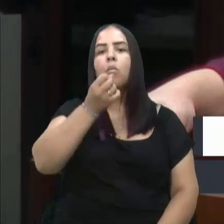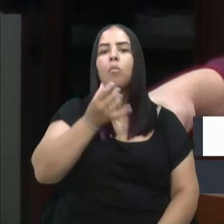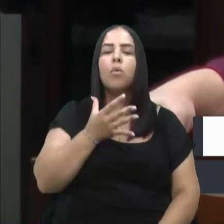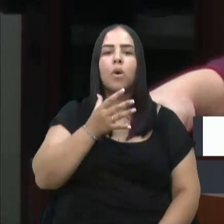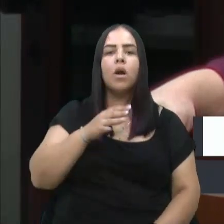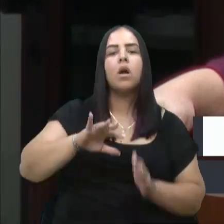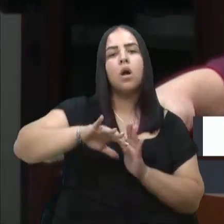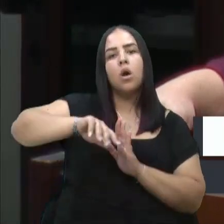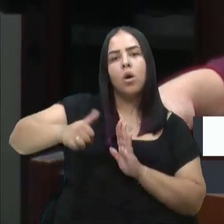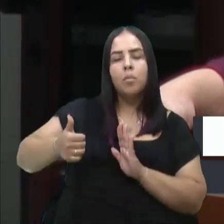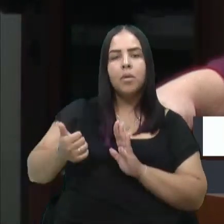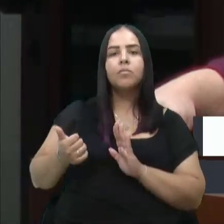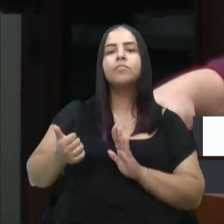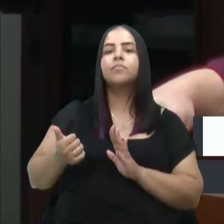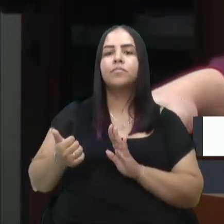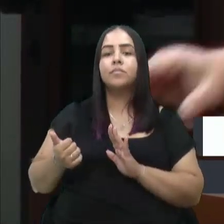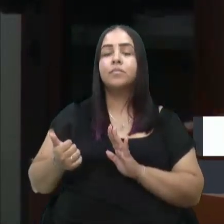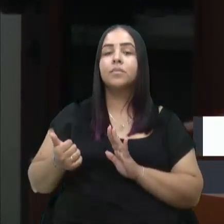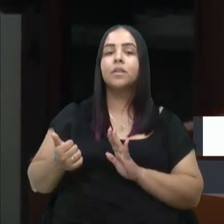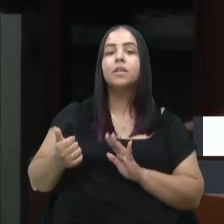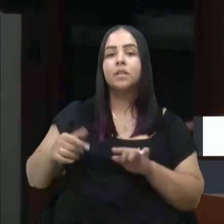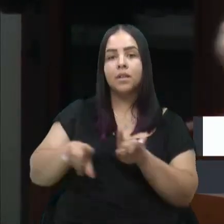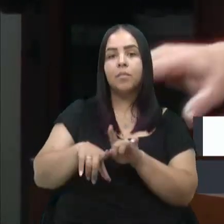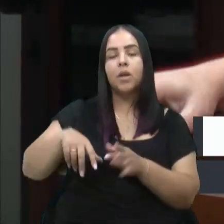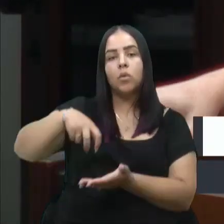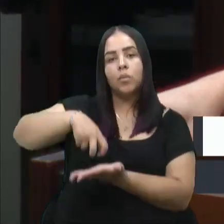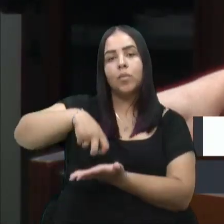assaltadas, sequestradas e humilhadas